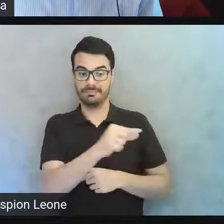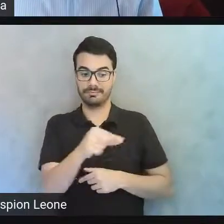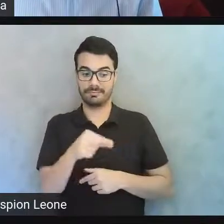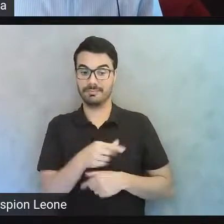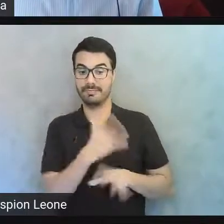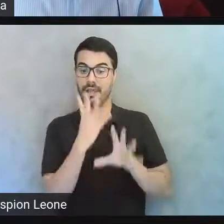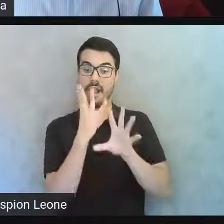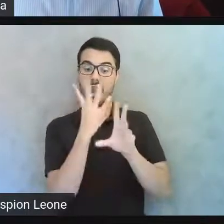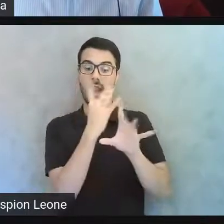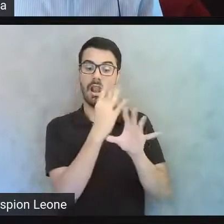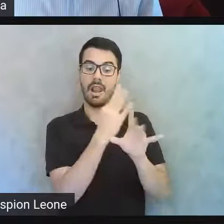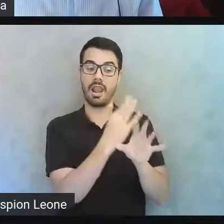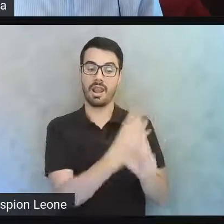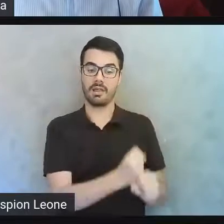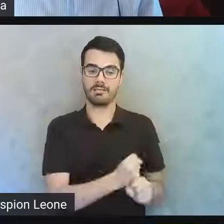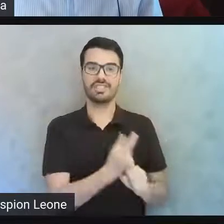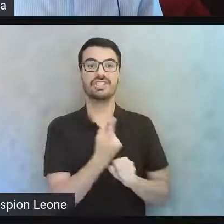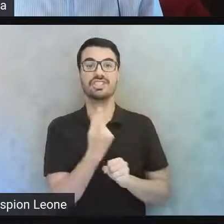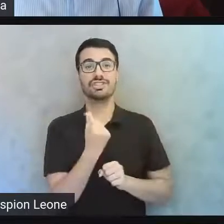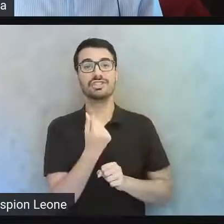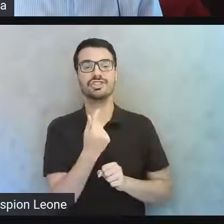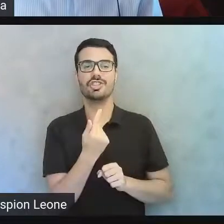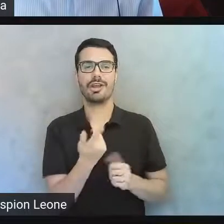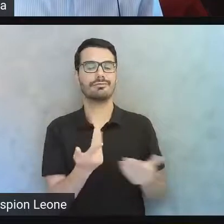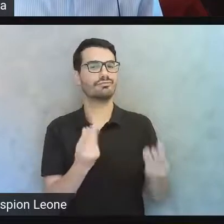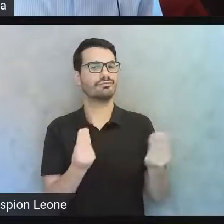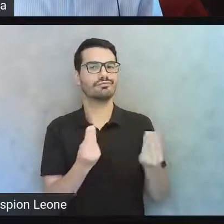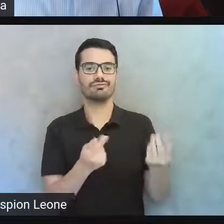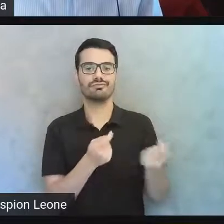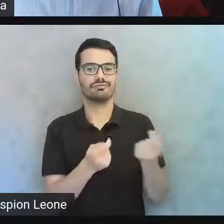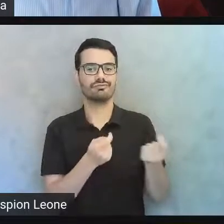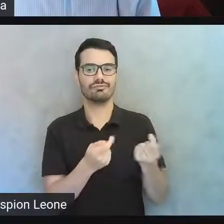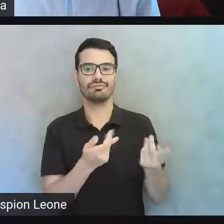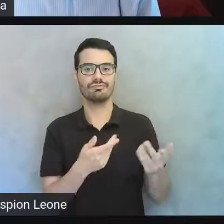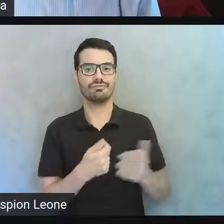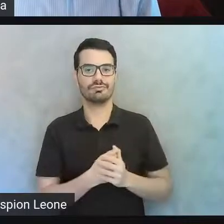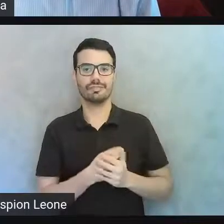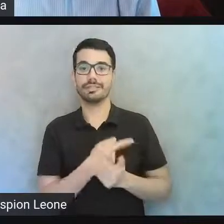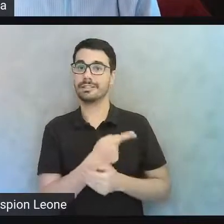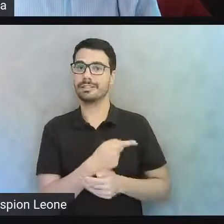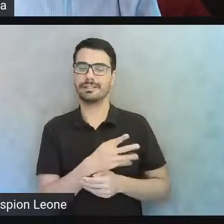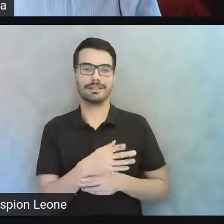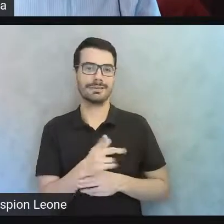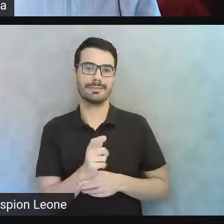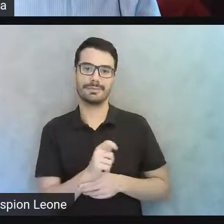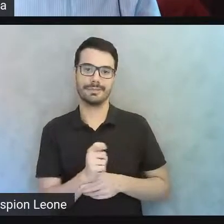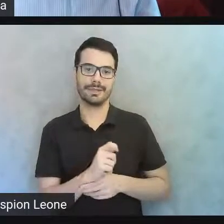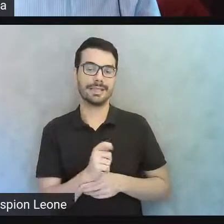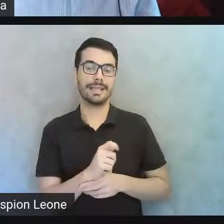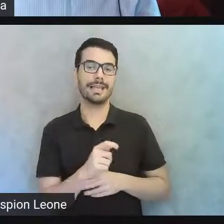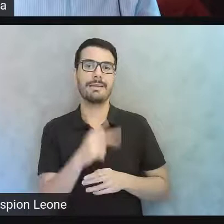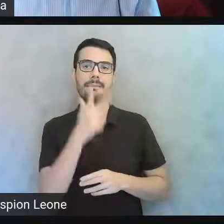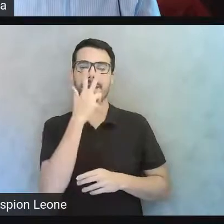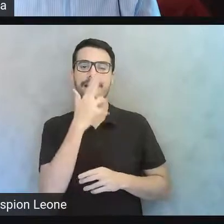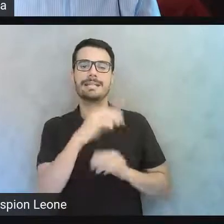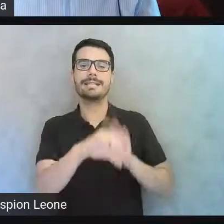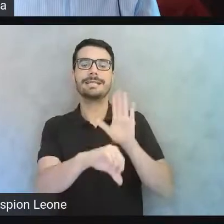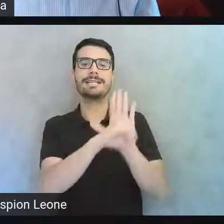né, em cash, é onde a bandidagem deita e rola, né? Onde o crime organizado